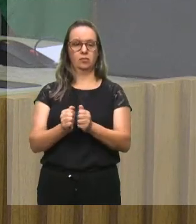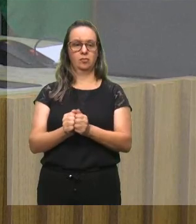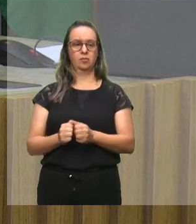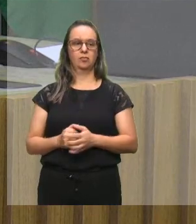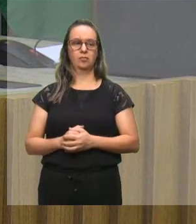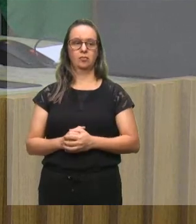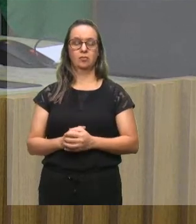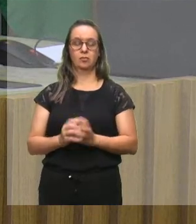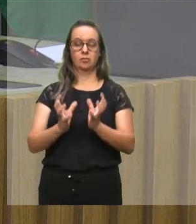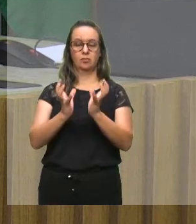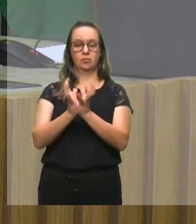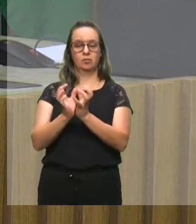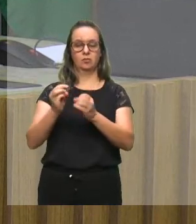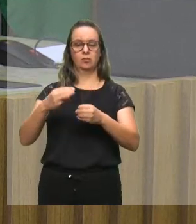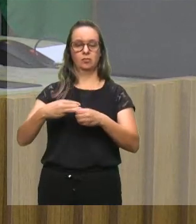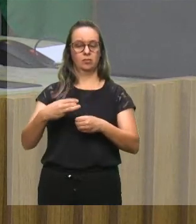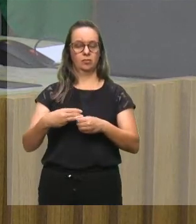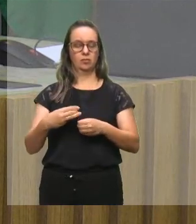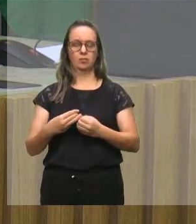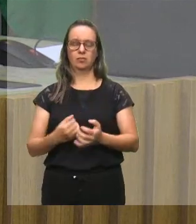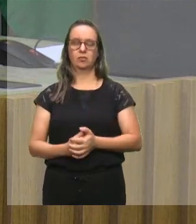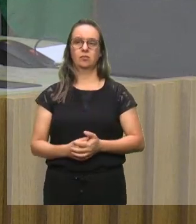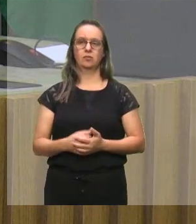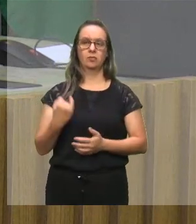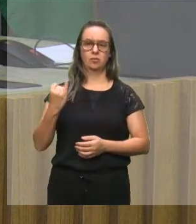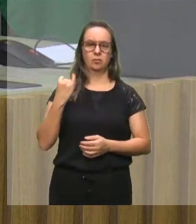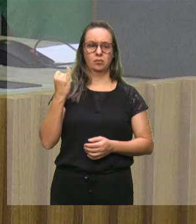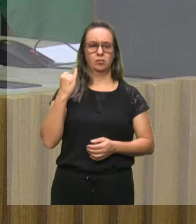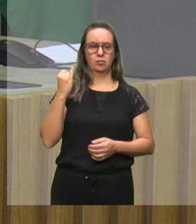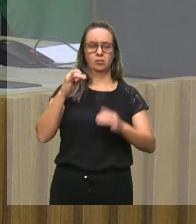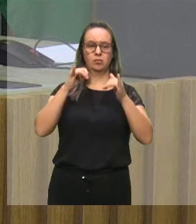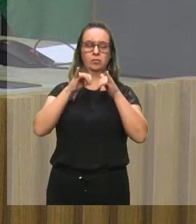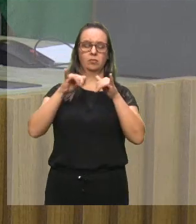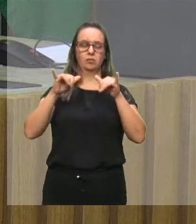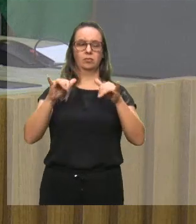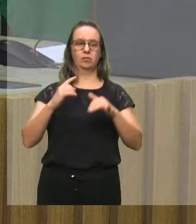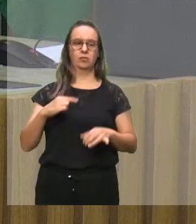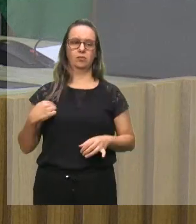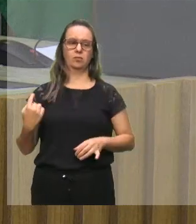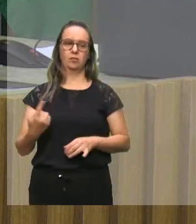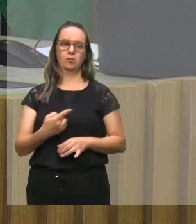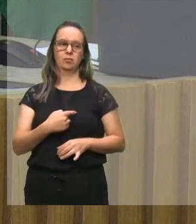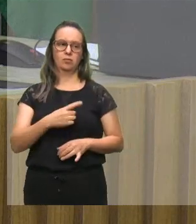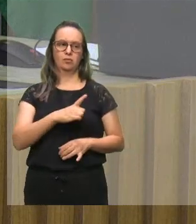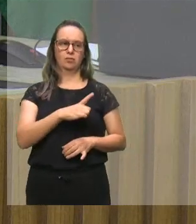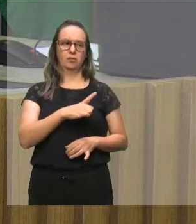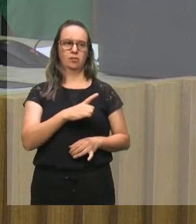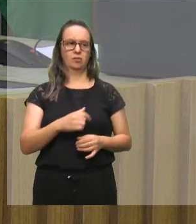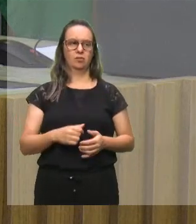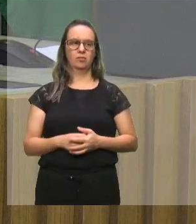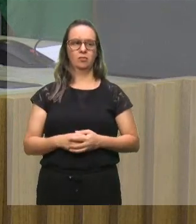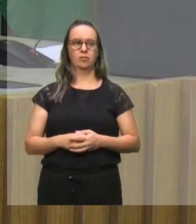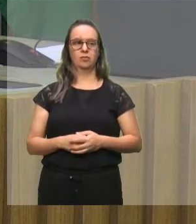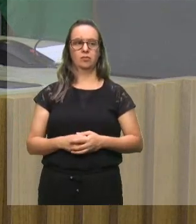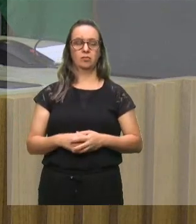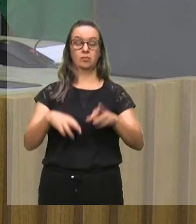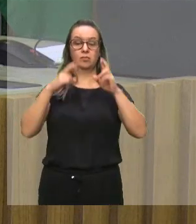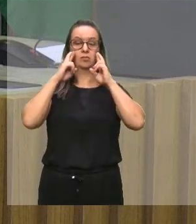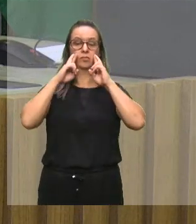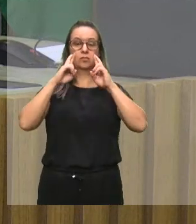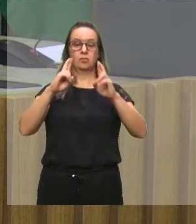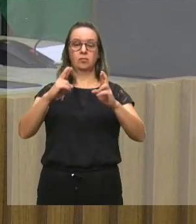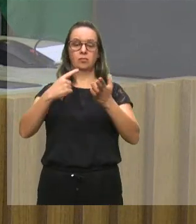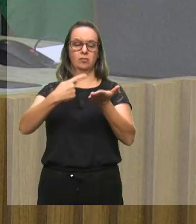municipais. Acho que é importante falar que nós temos uma ética que nos compromete com a vida,